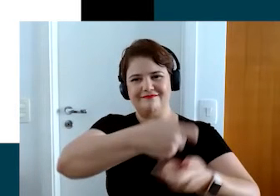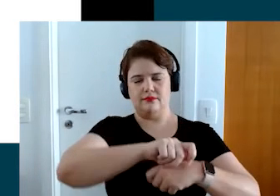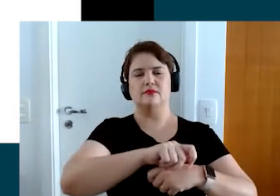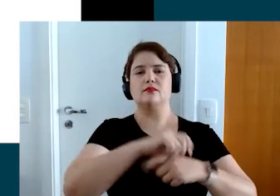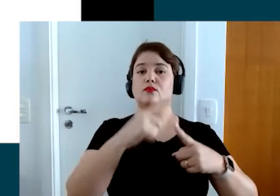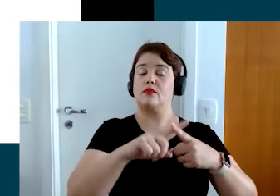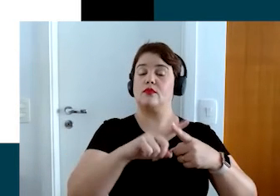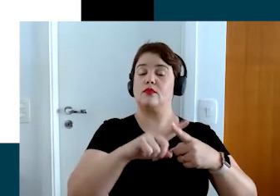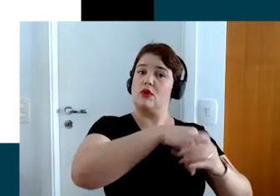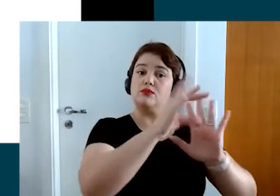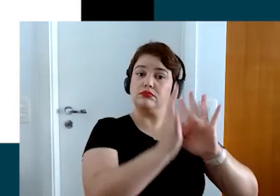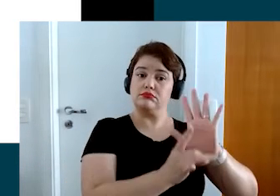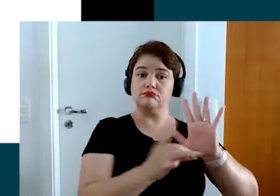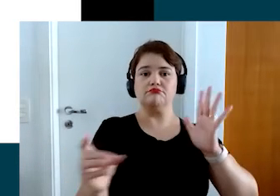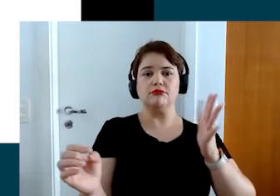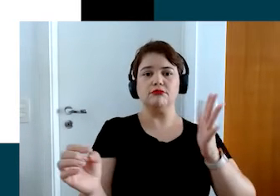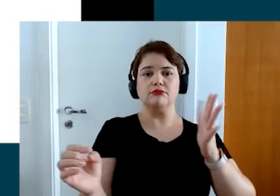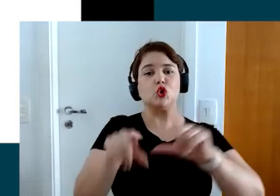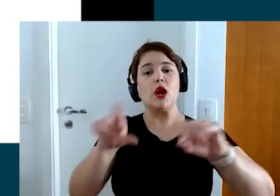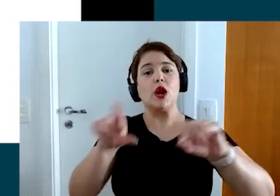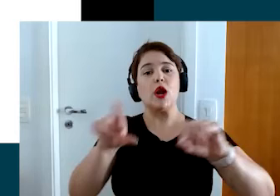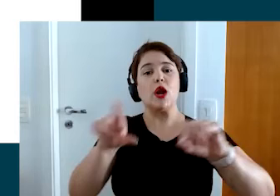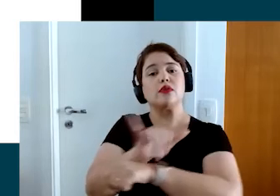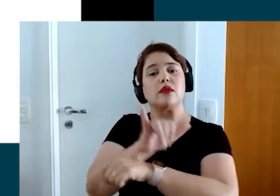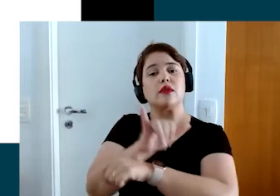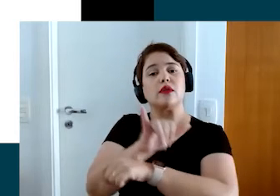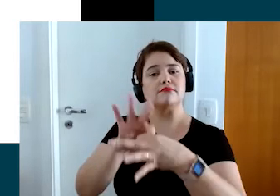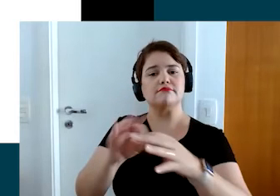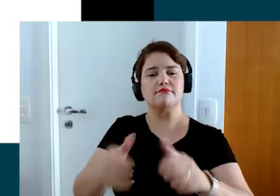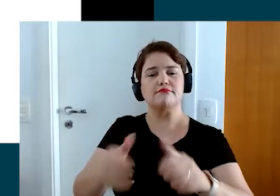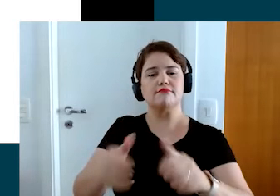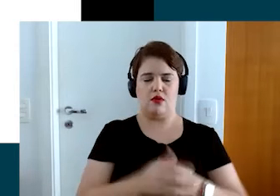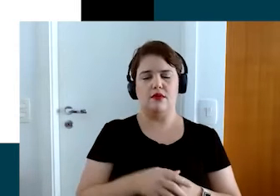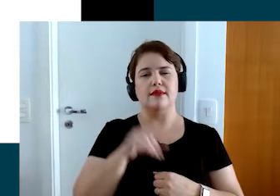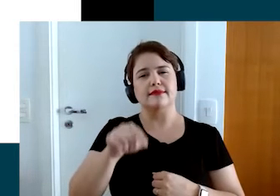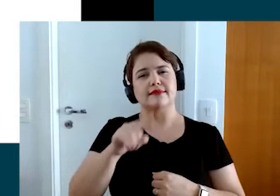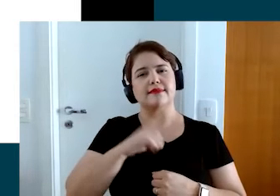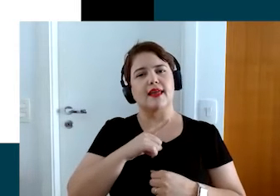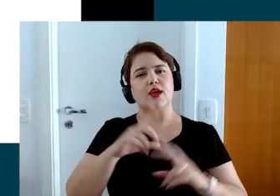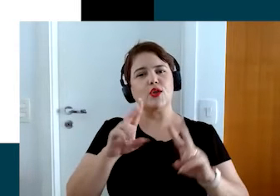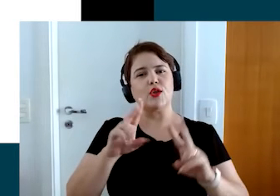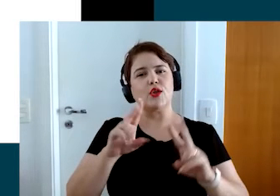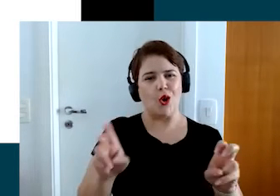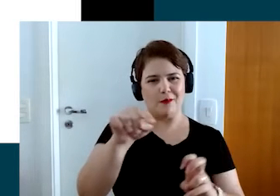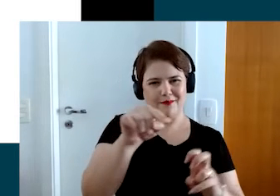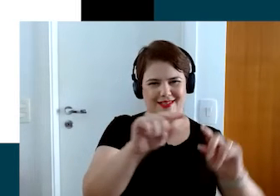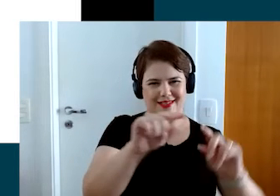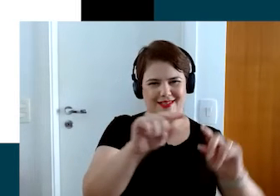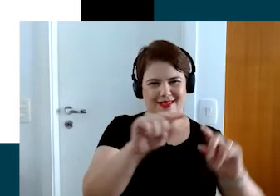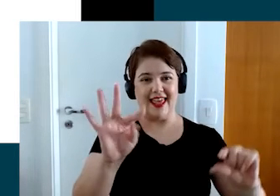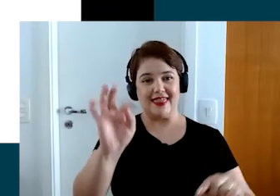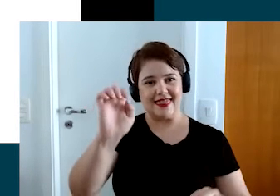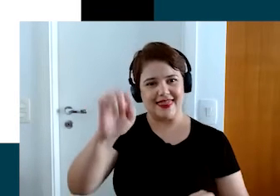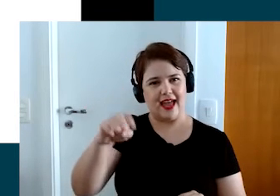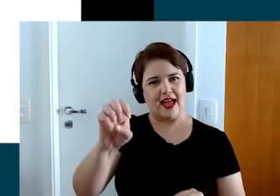da definição da estratégia. E aí existe uma definição que chama de TAM, SAM e SOM, né? Onde você consegue